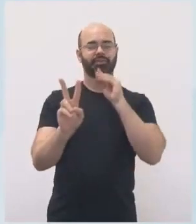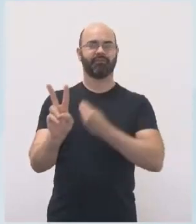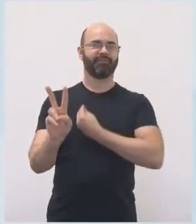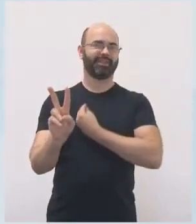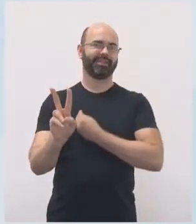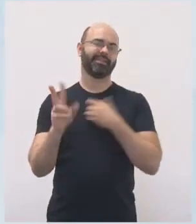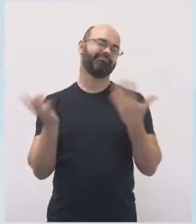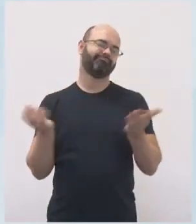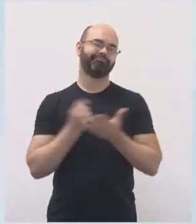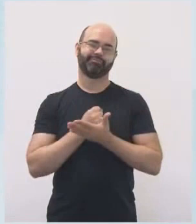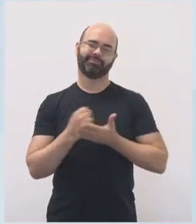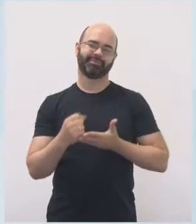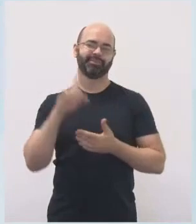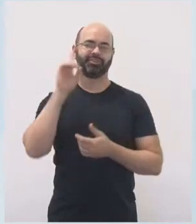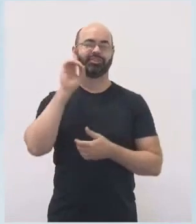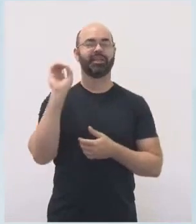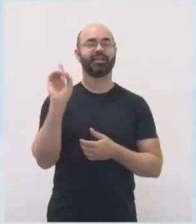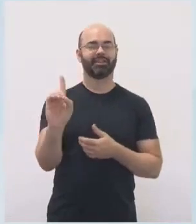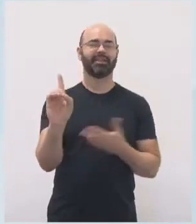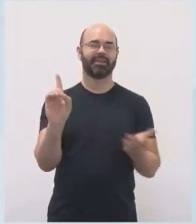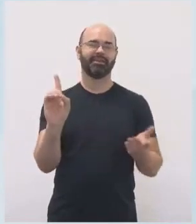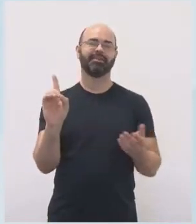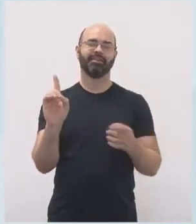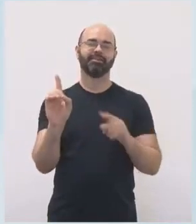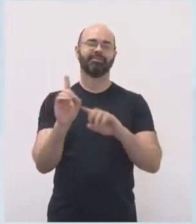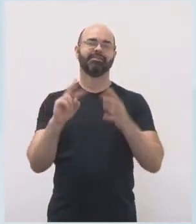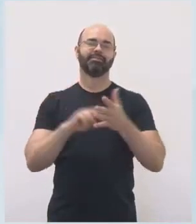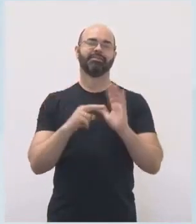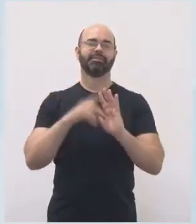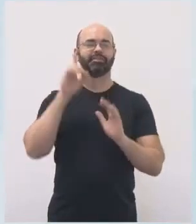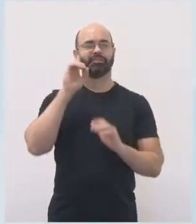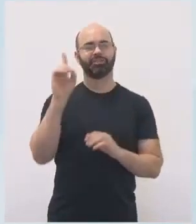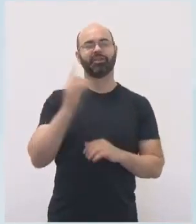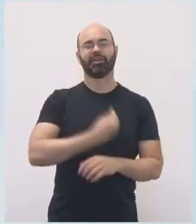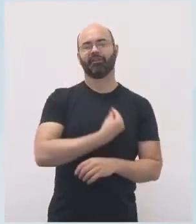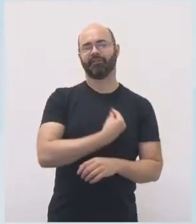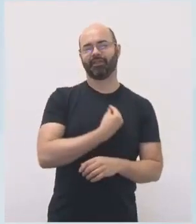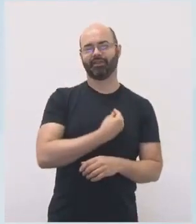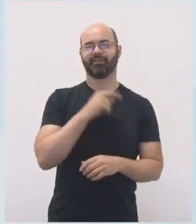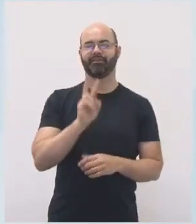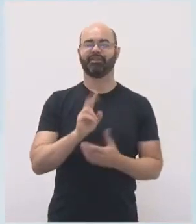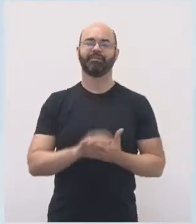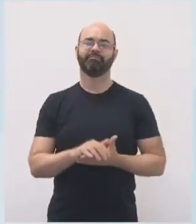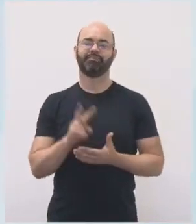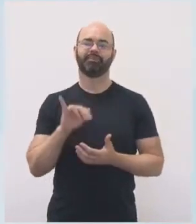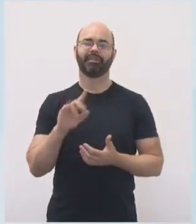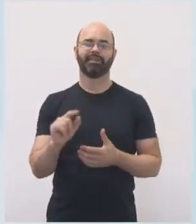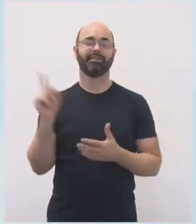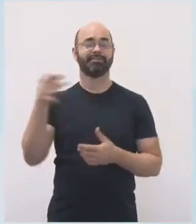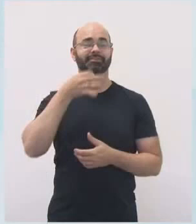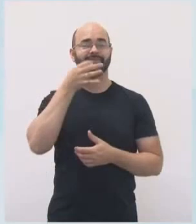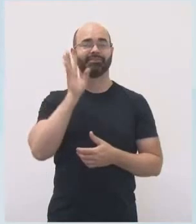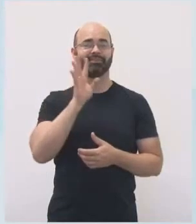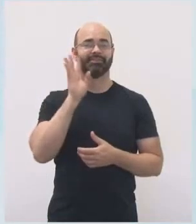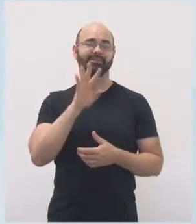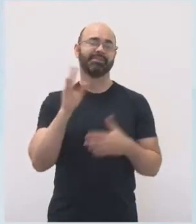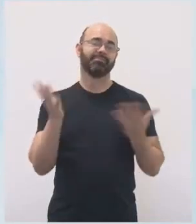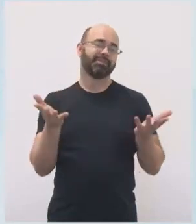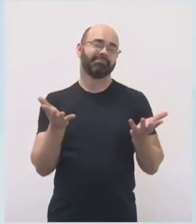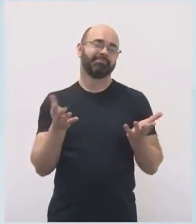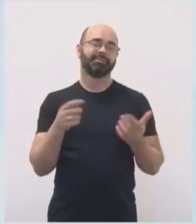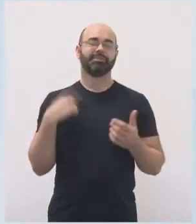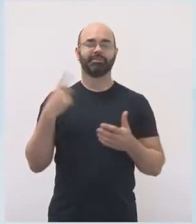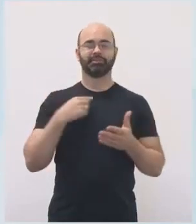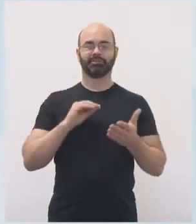dia D, dia da vida. Então, todos os documentos que a gente mandou, viu, Anderson e Alcione, nem sei se a gente chegou a falar para vocês, a gente já